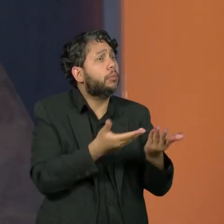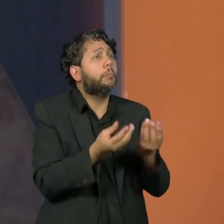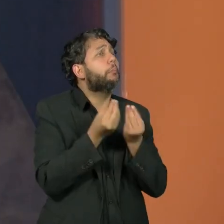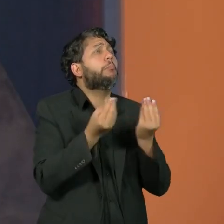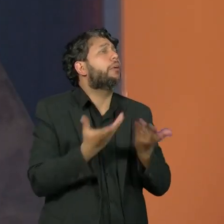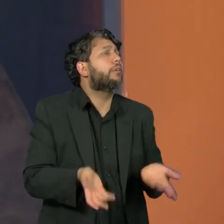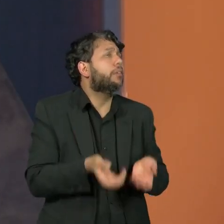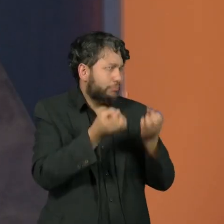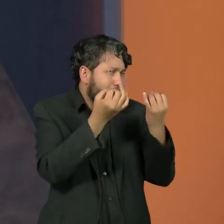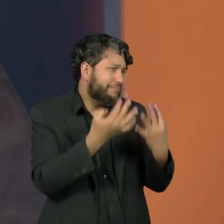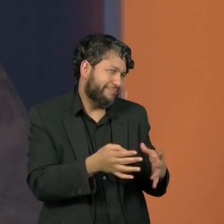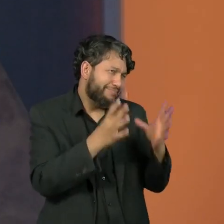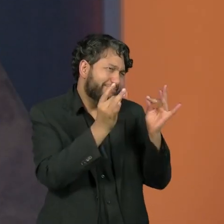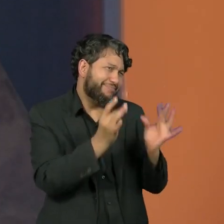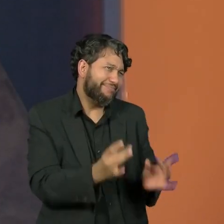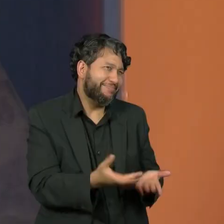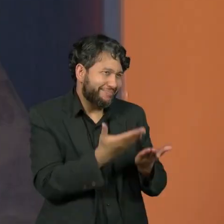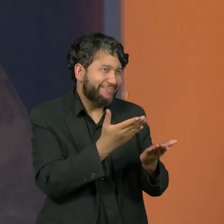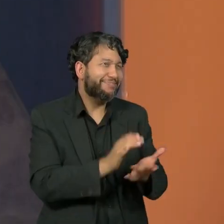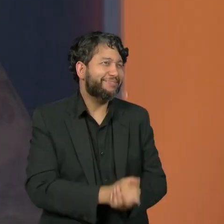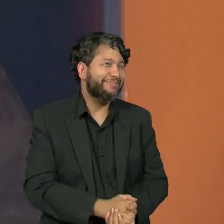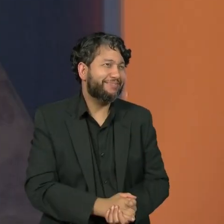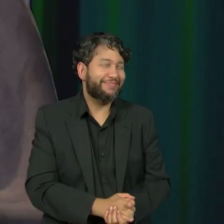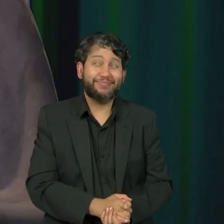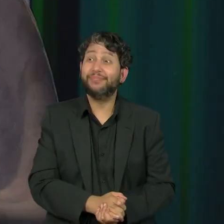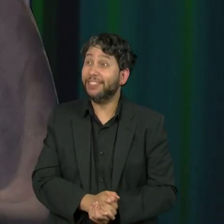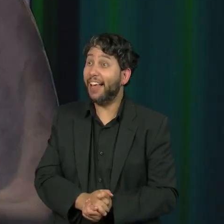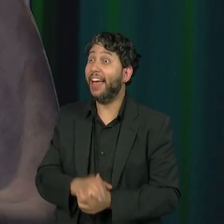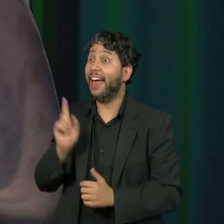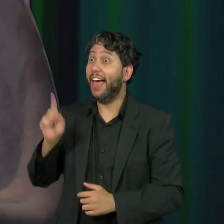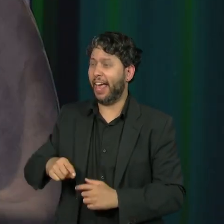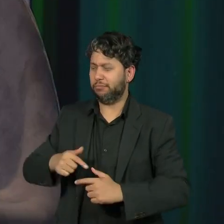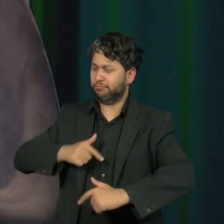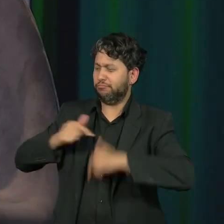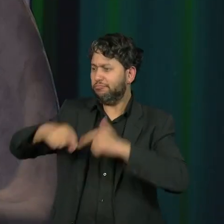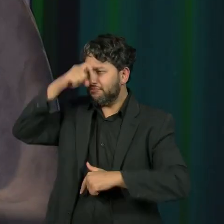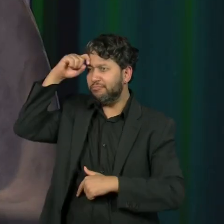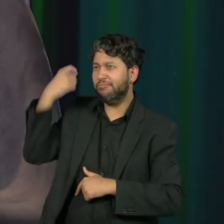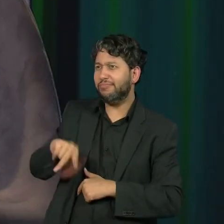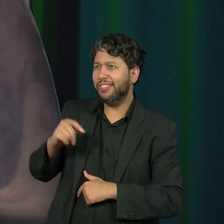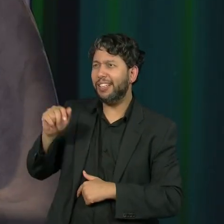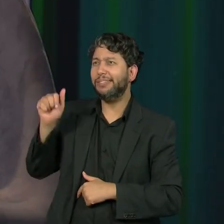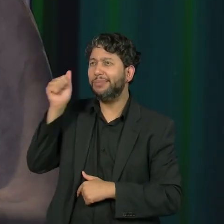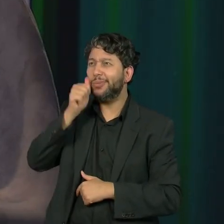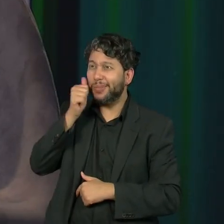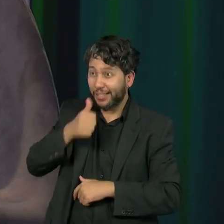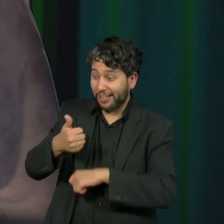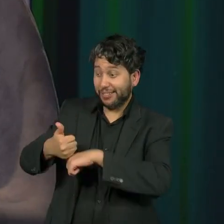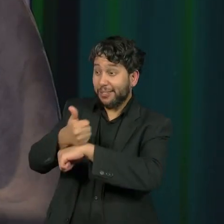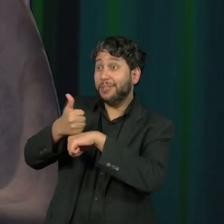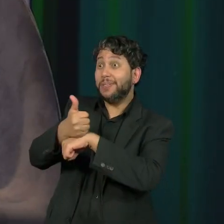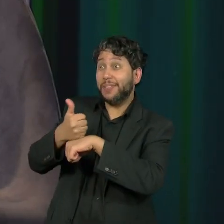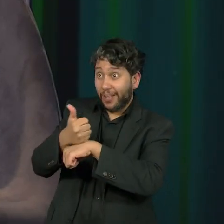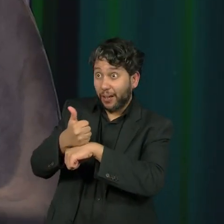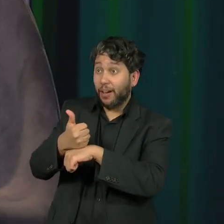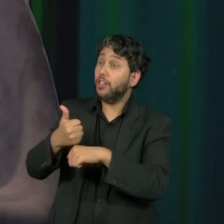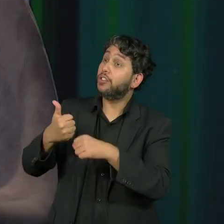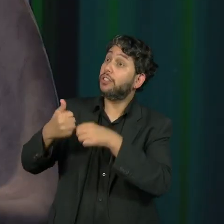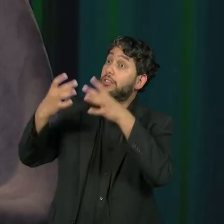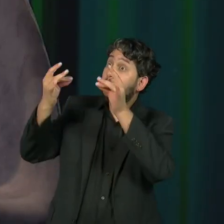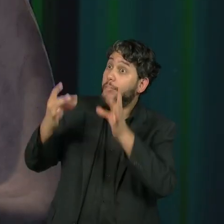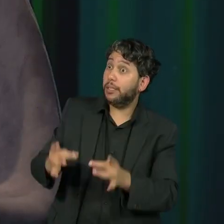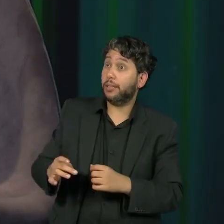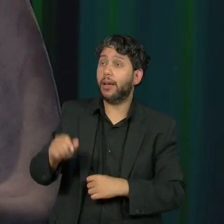O que esse certeza. Corre Delas é importante para a nossa pessoa? O Corre Delas ele é um podcast de carreira da Óbvios, onde a gente fala exclusivamente